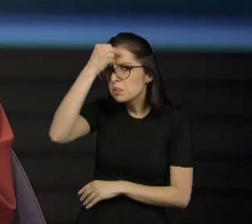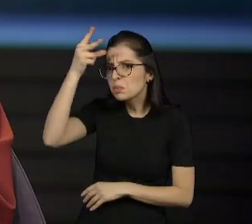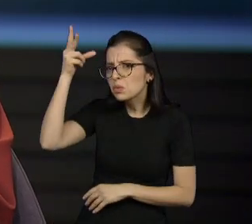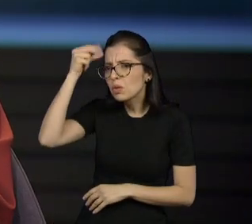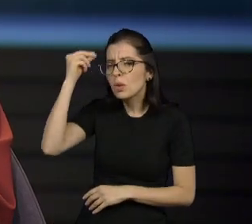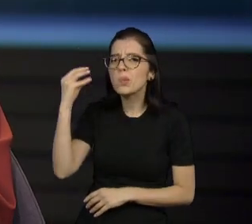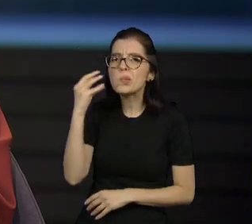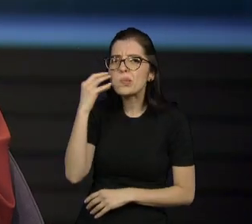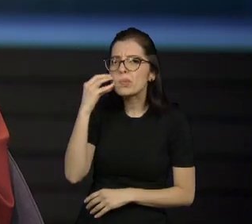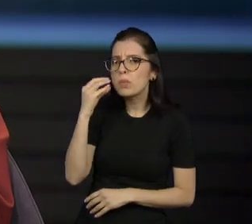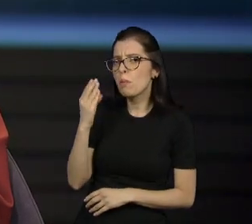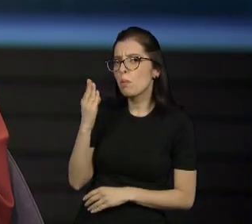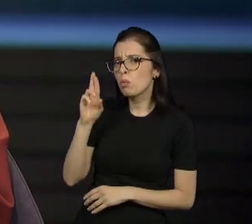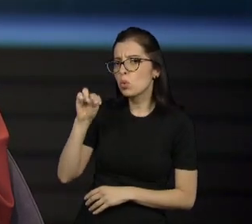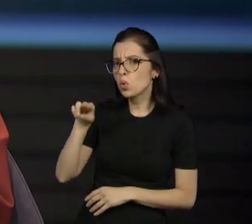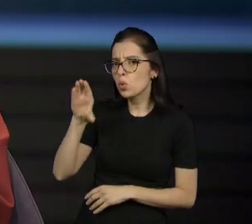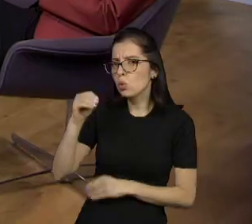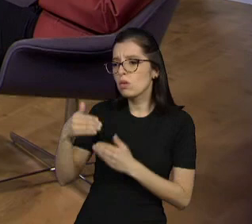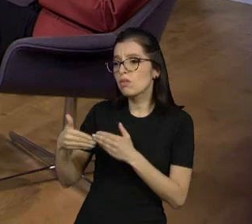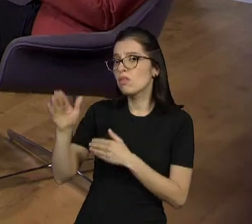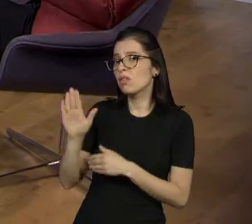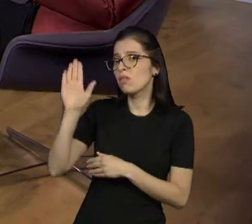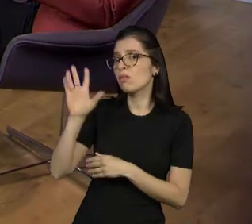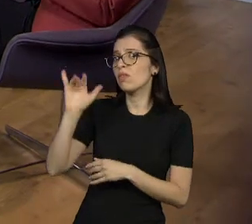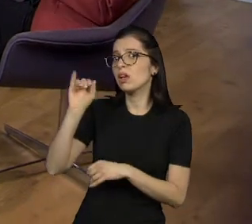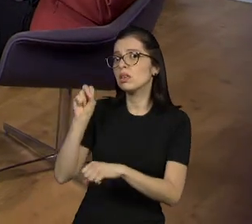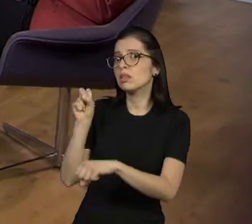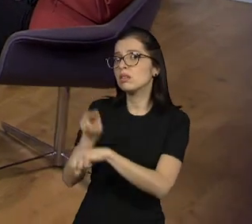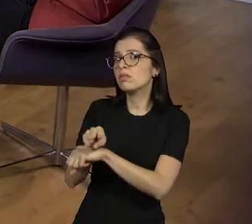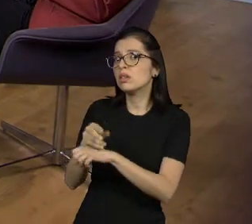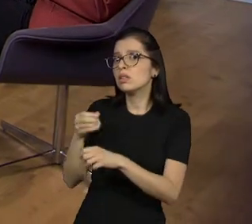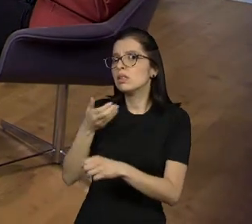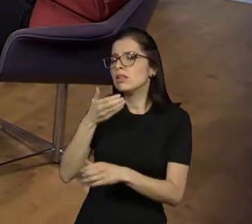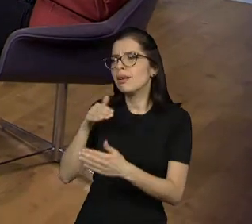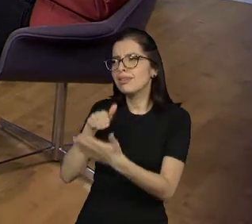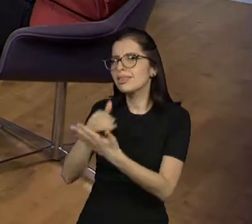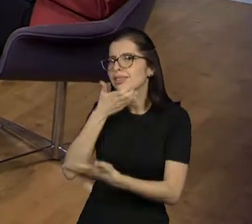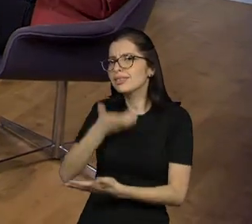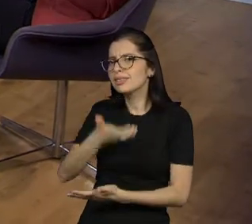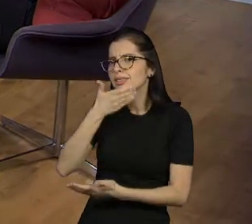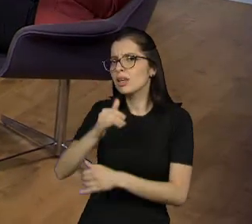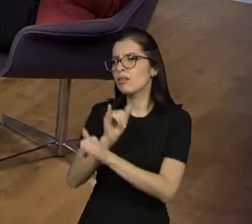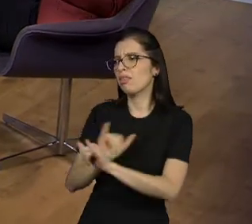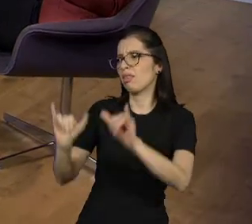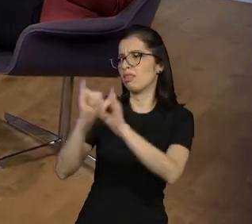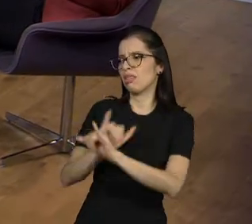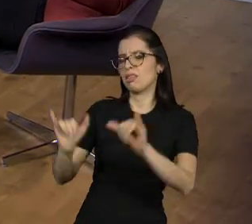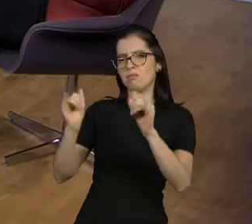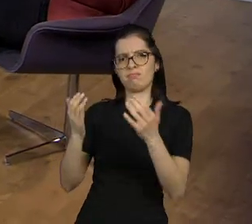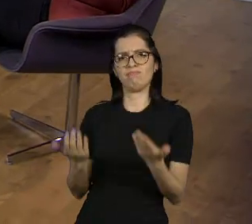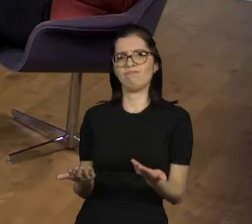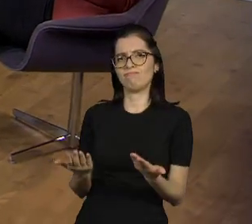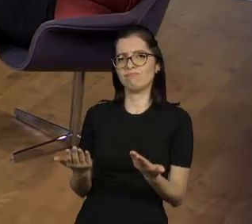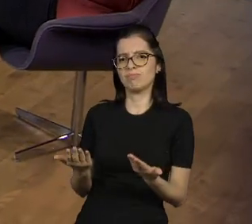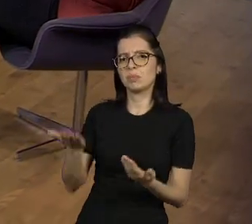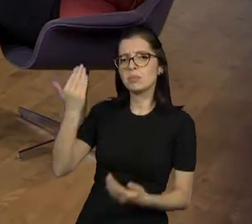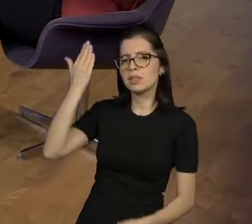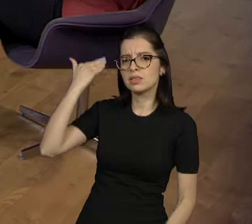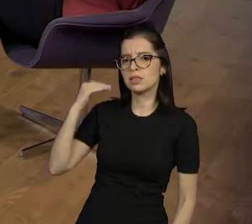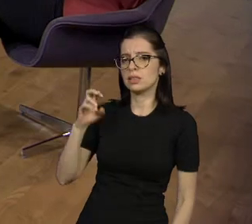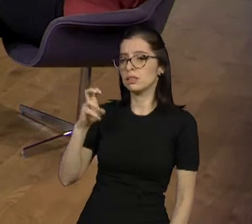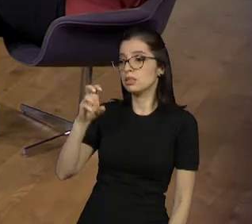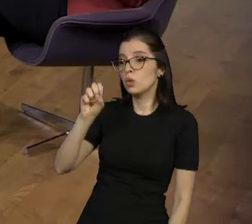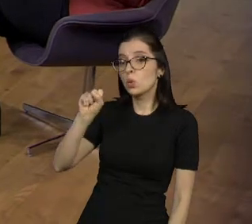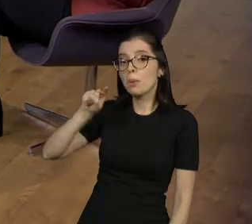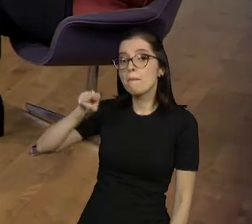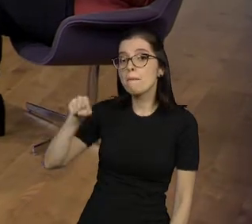à reeleição, está contando já com vagas que vão ser abertas até o final do ano, segundo ele. Eram 58 mil vagas em creches